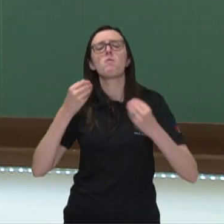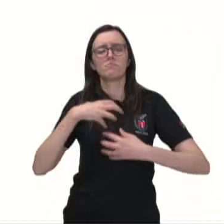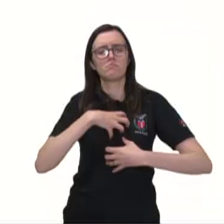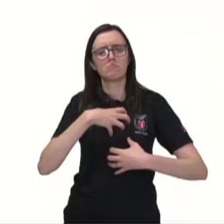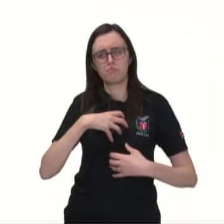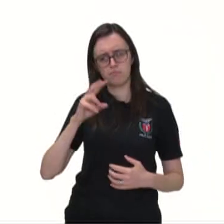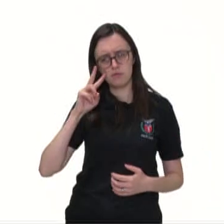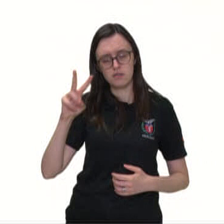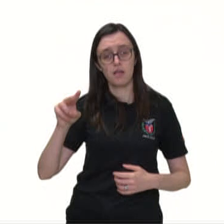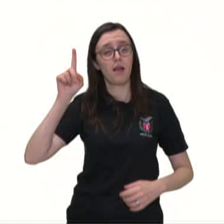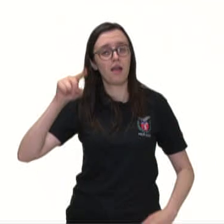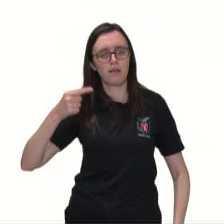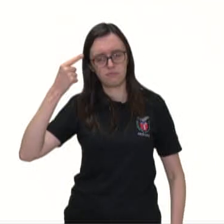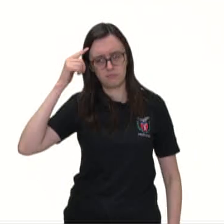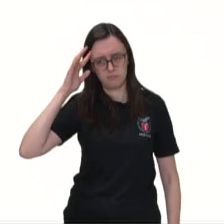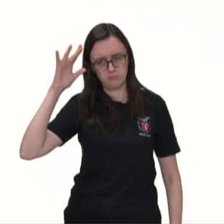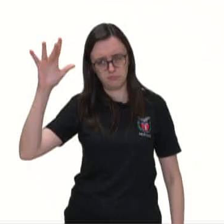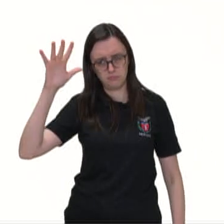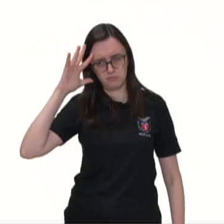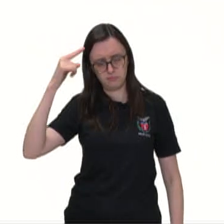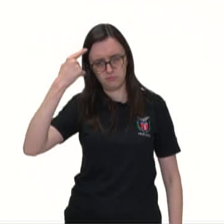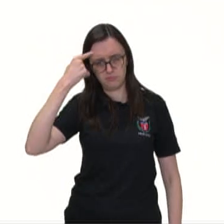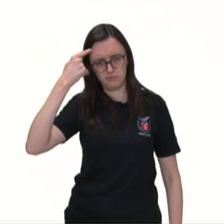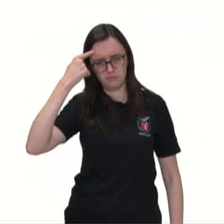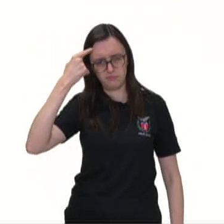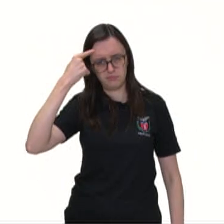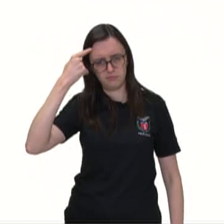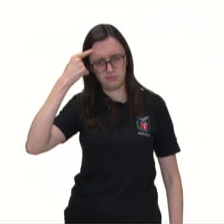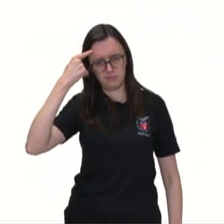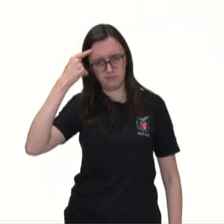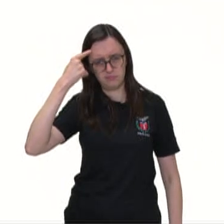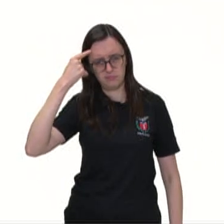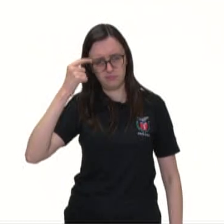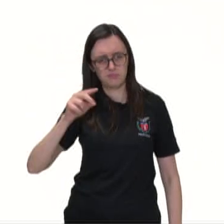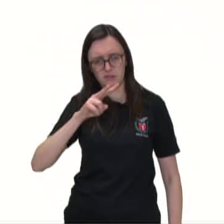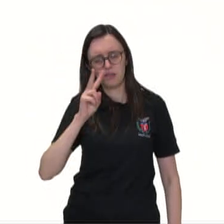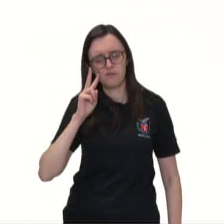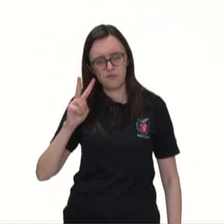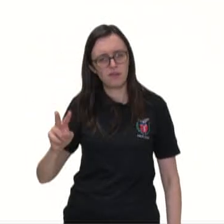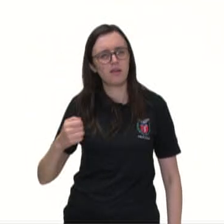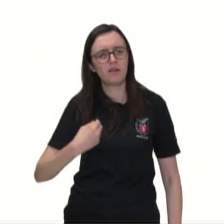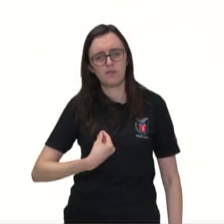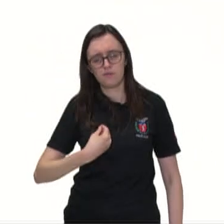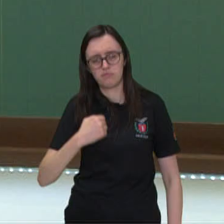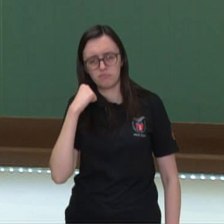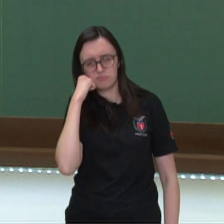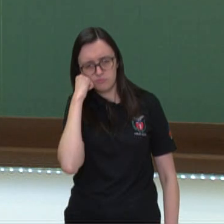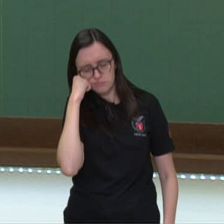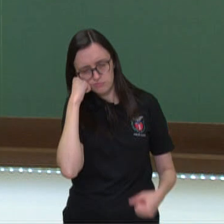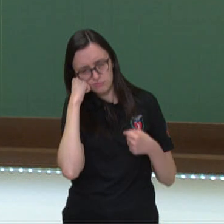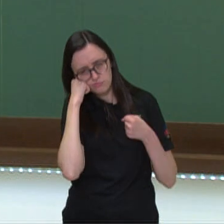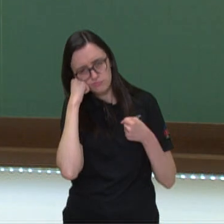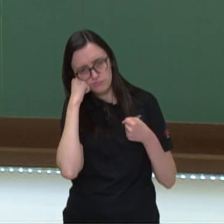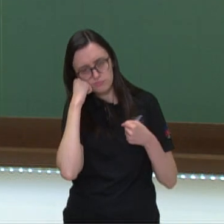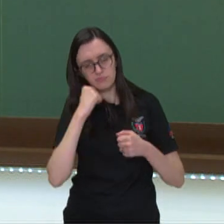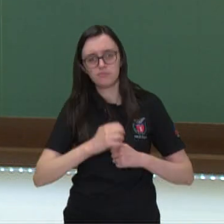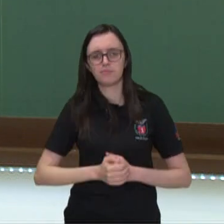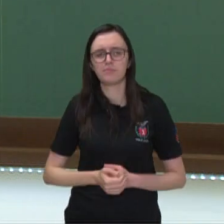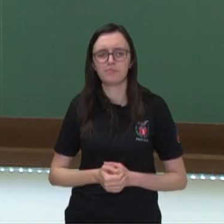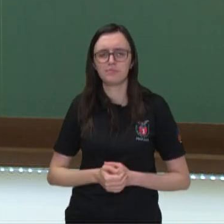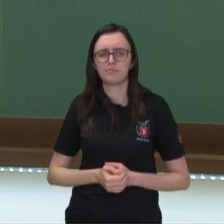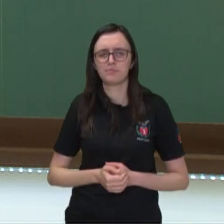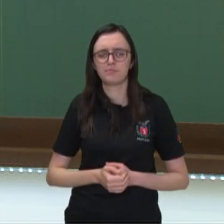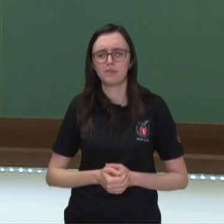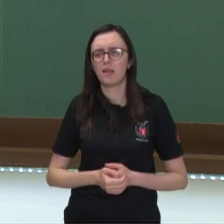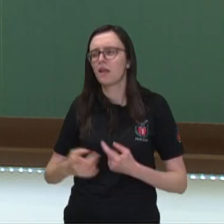sentindo? Pensativo. I am not a morning person. Está lá pensando e chegou a alguma conclusão. E o que